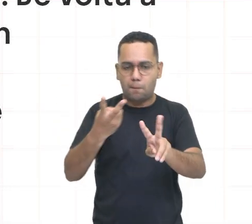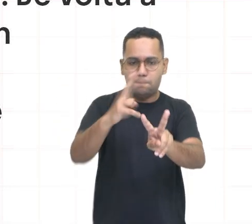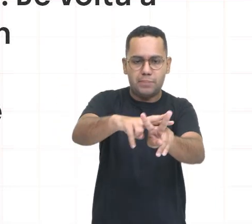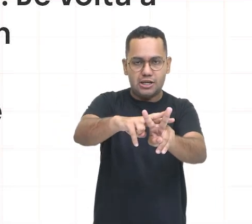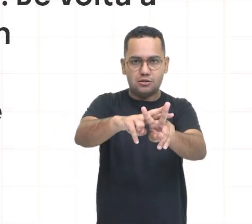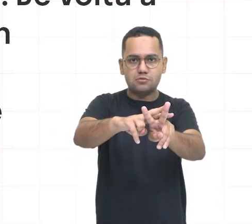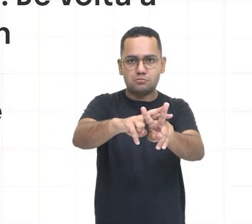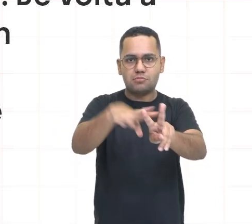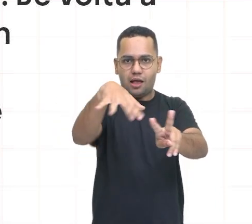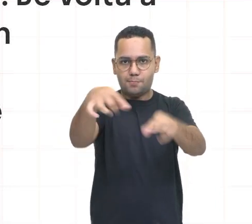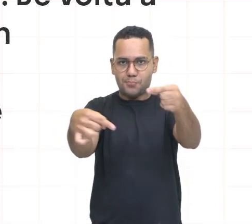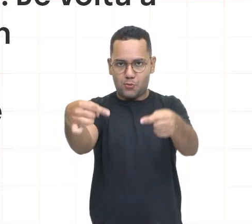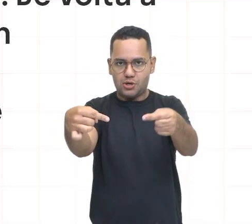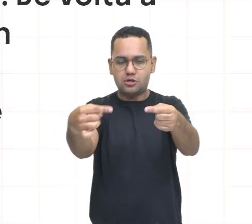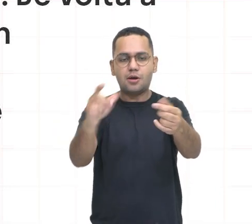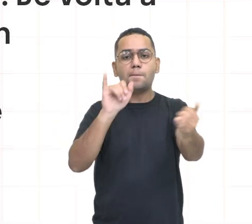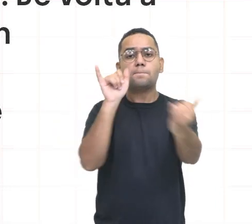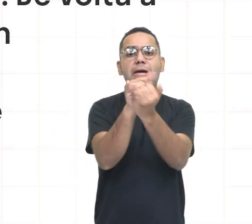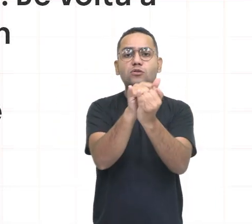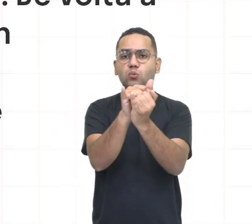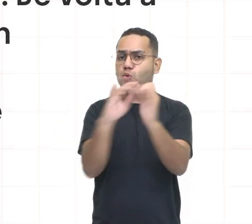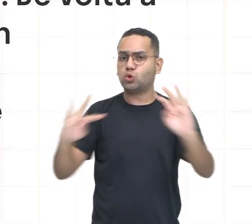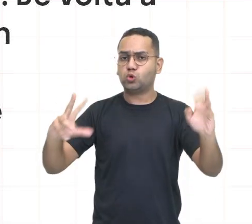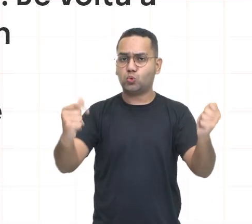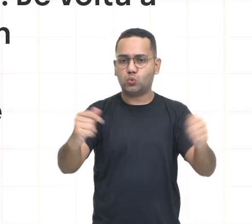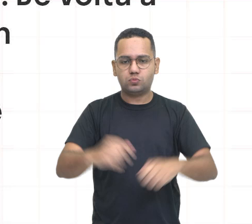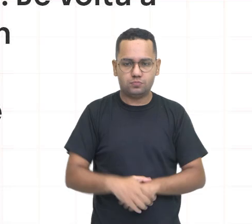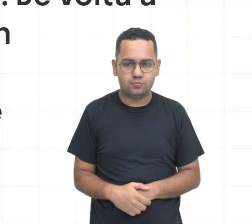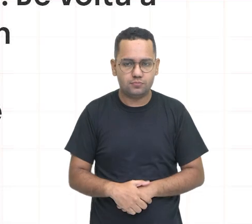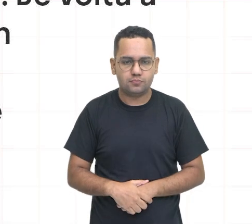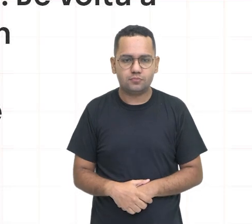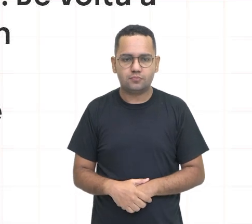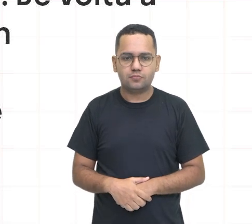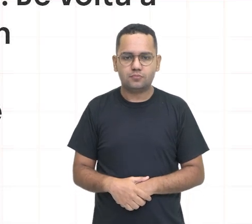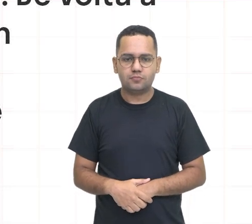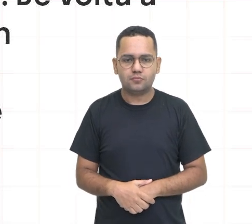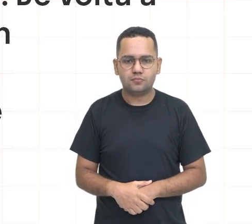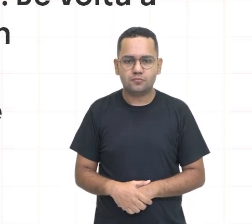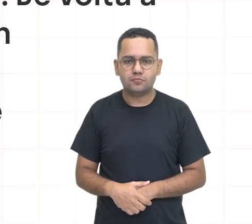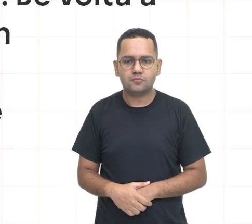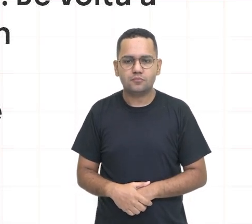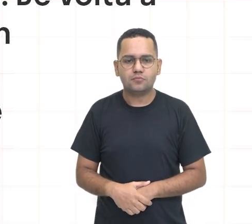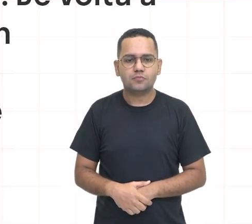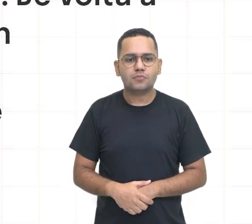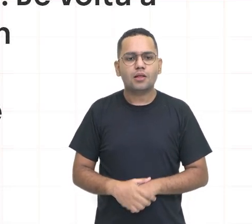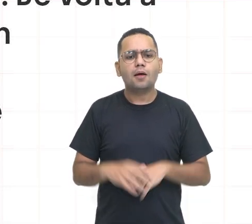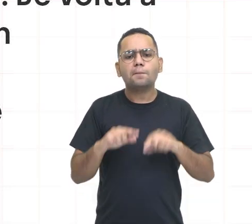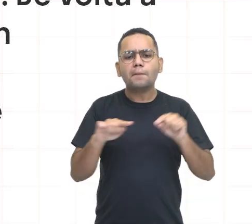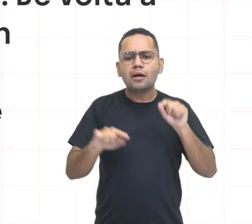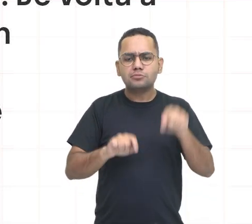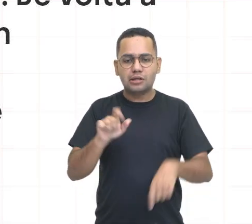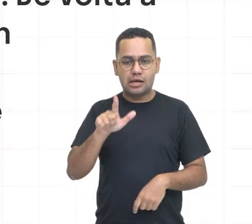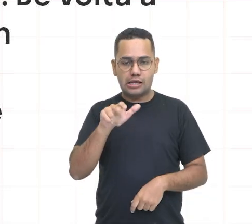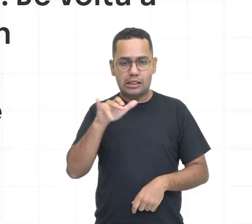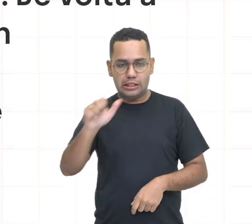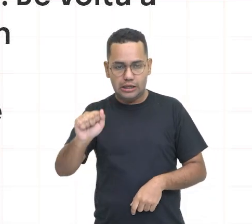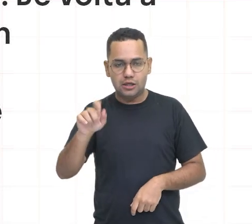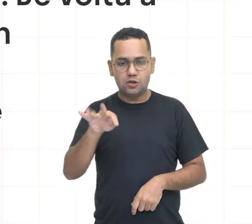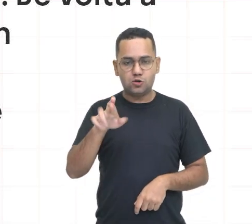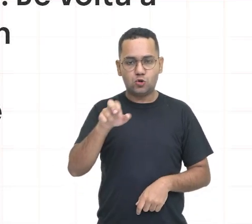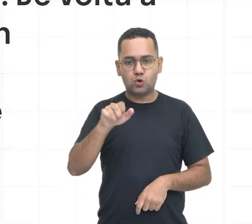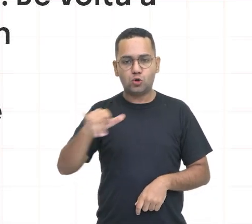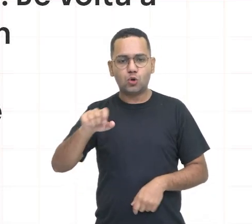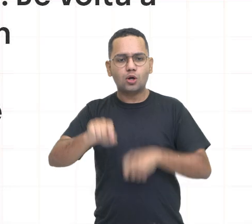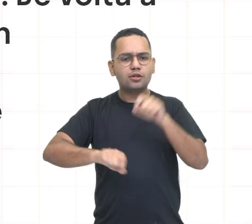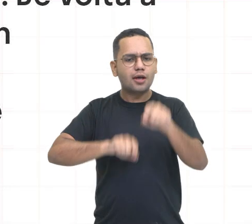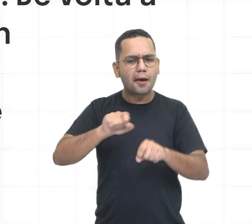Os bolcheviques, liderados por Lenin, organizaram um congresso onde defendiam o lema paz, terra e pão, e